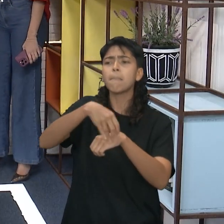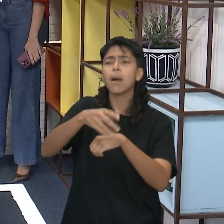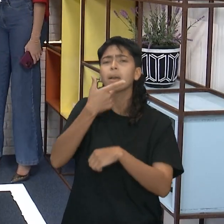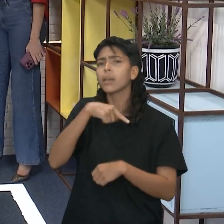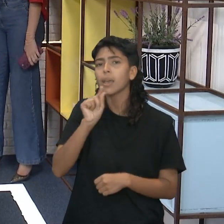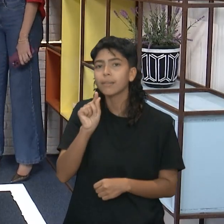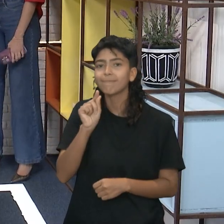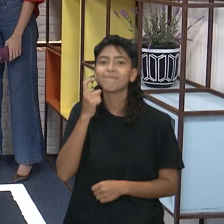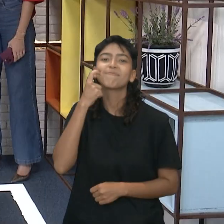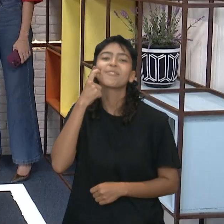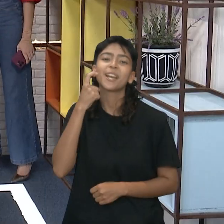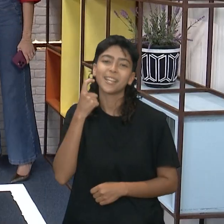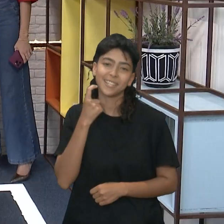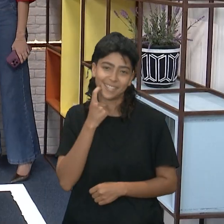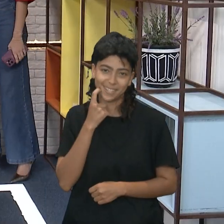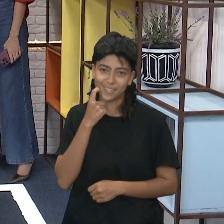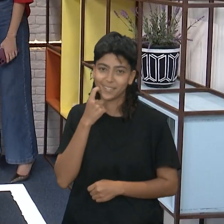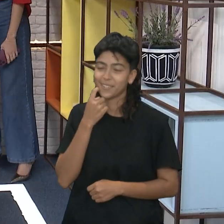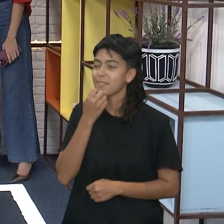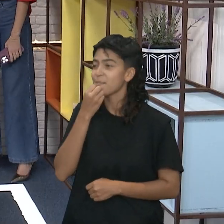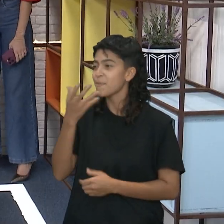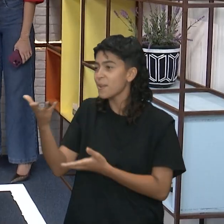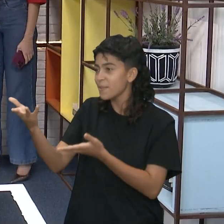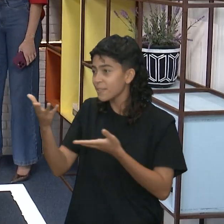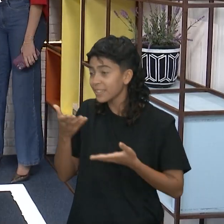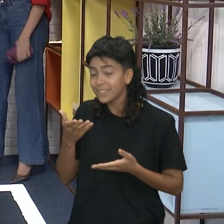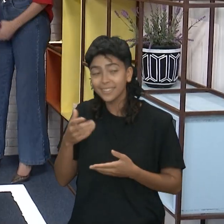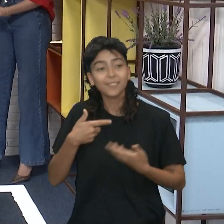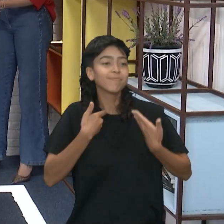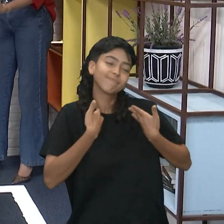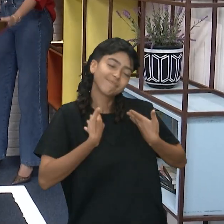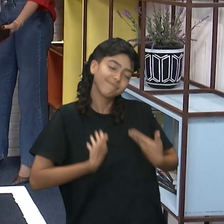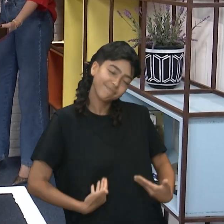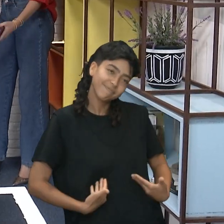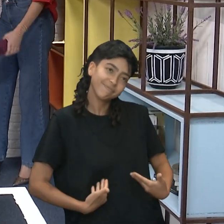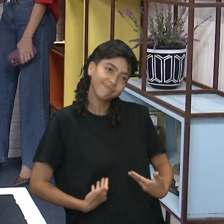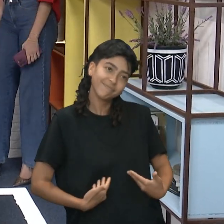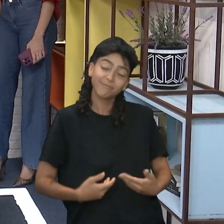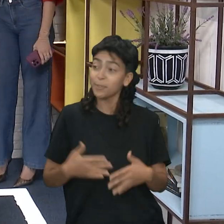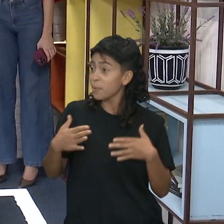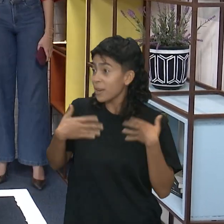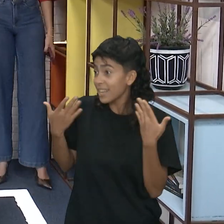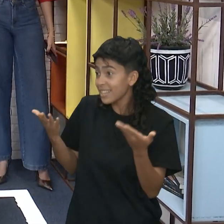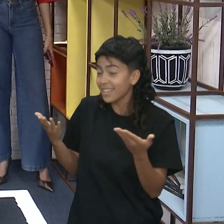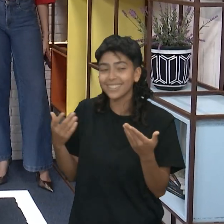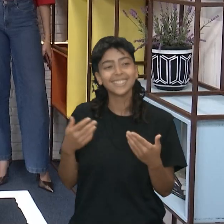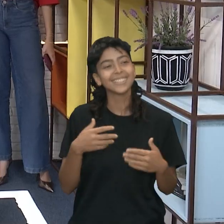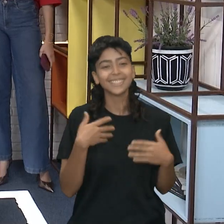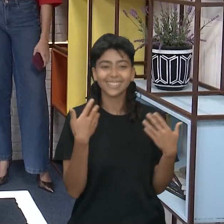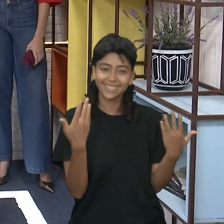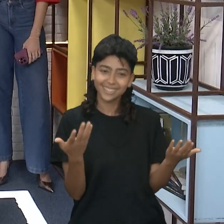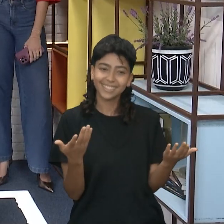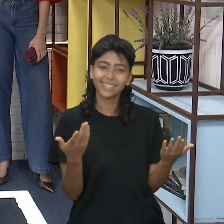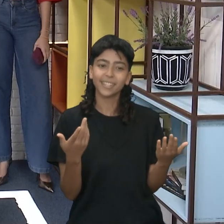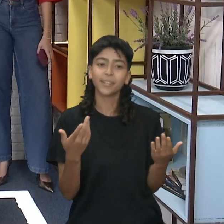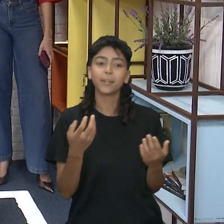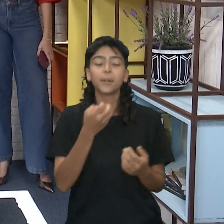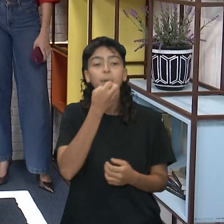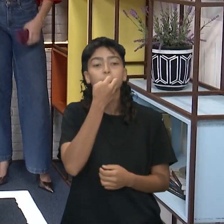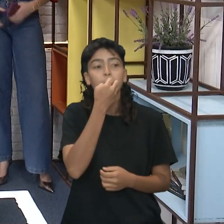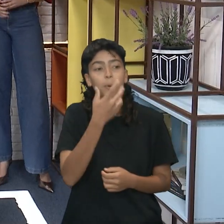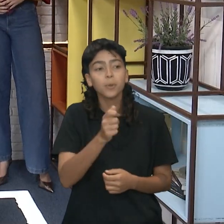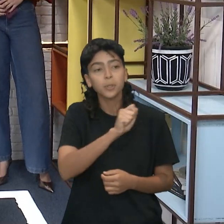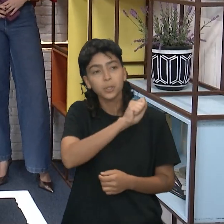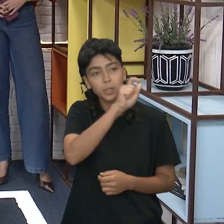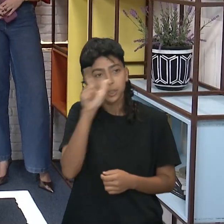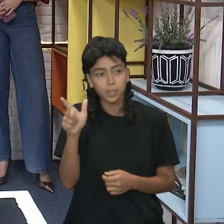Oliveira. Seja bem-vindo, Matheus. Sou eu, Isa. Opa! Você. Olha só, então, Surpresa. ótimo dia, surpresa para vocês, ótima terça-feira, Isabela, para vocês